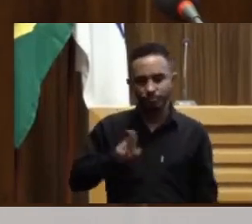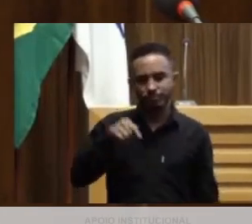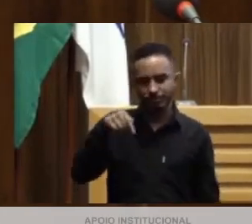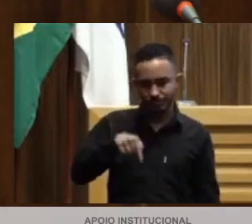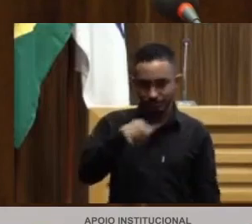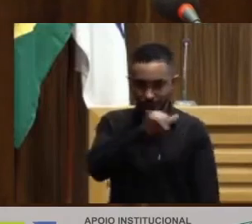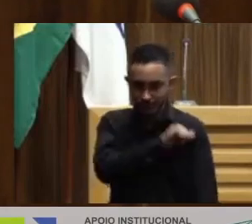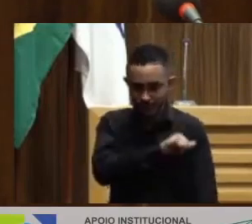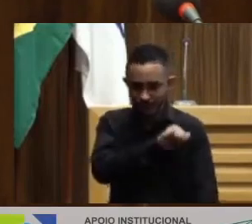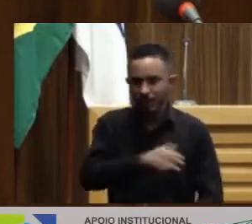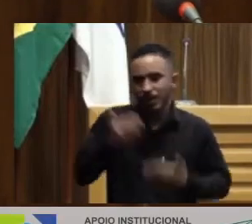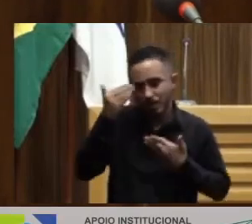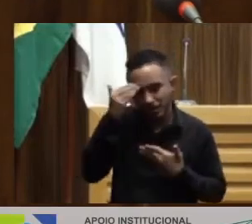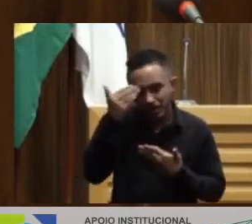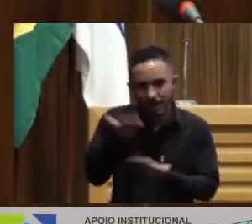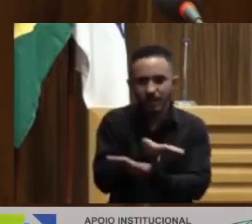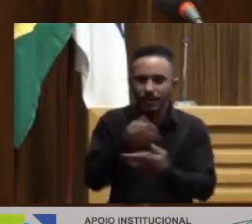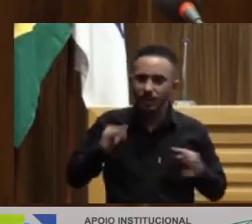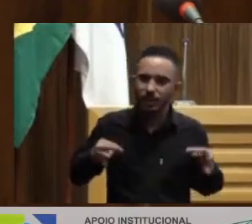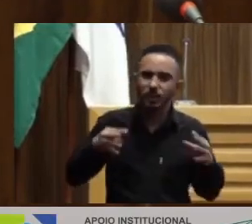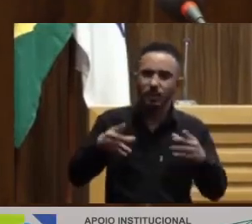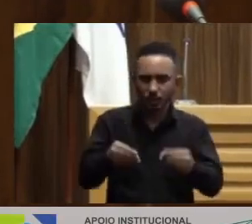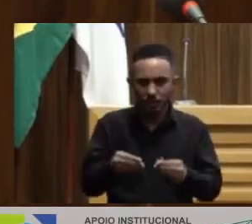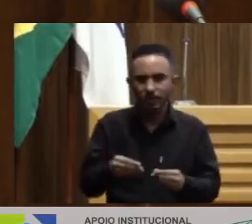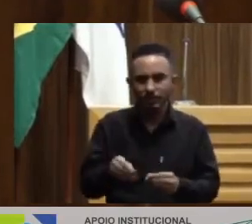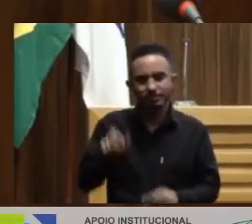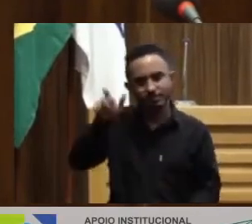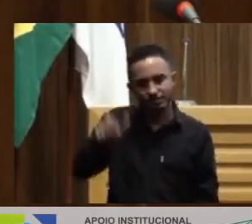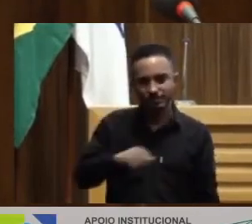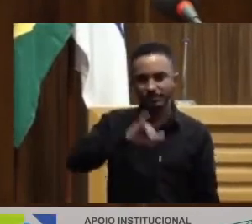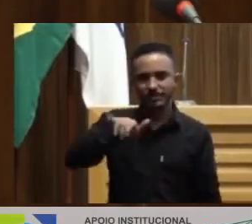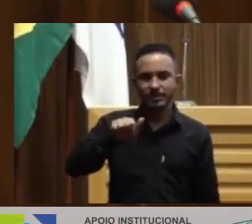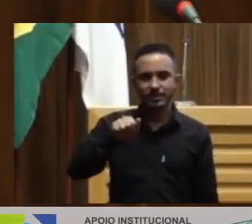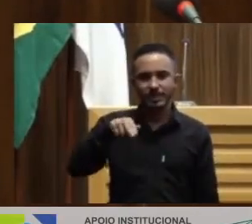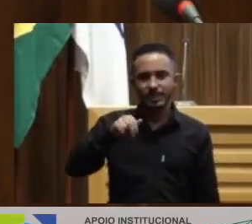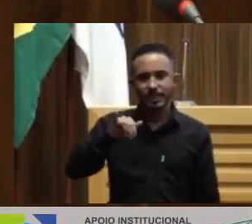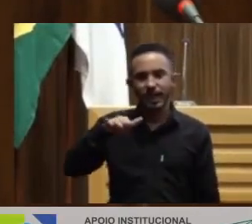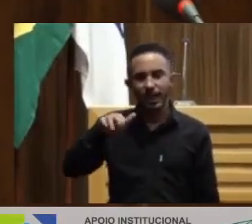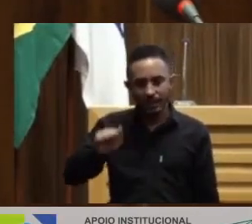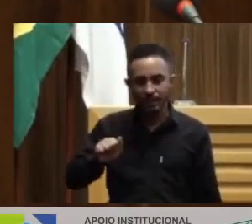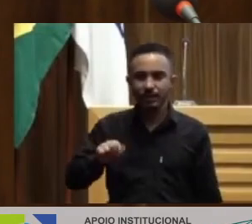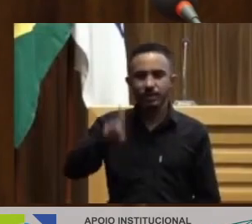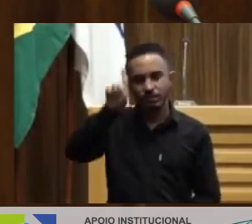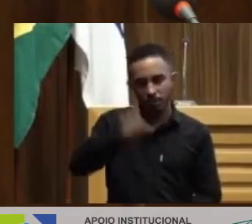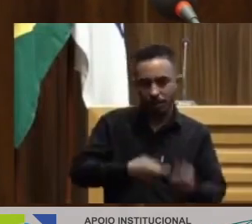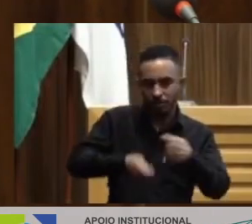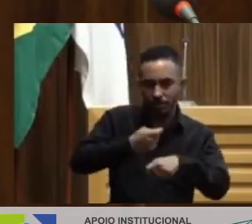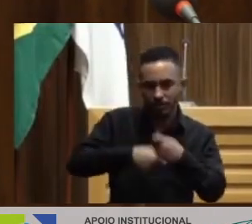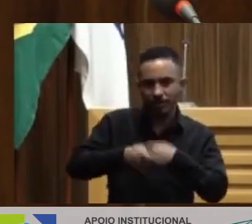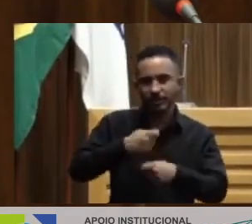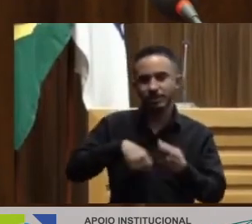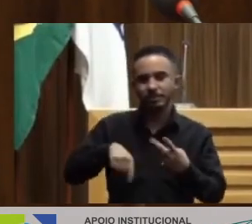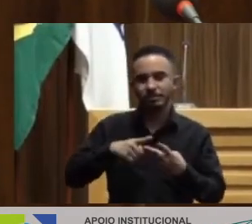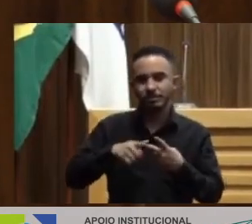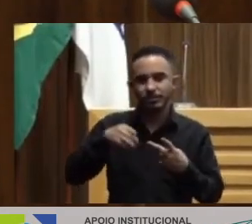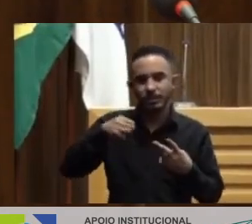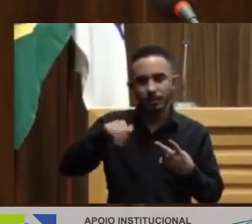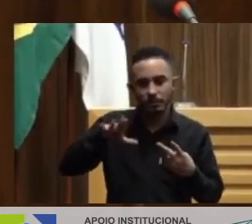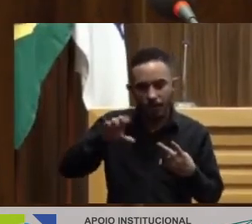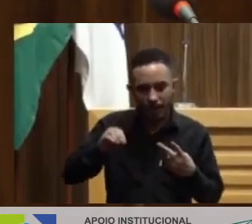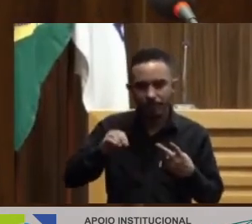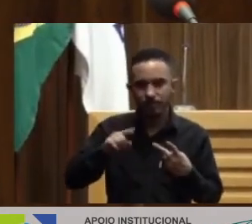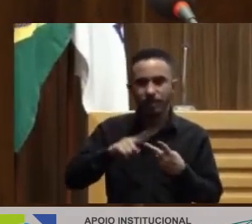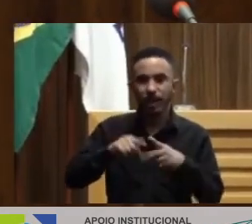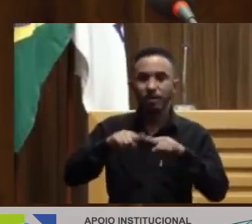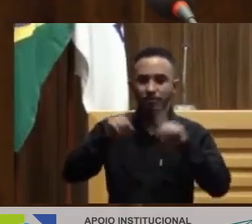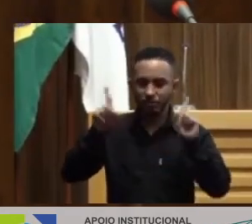no Rio de Janeiro. Muito obrigado a todos e todas. Citar aqui a Janaína também, nossa diretora de administração da FINEP, o Márcio, que é funcionário